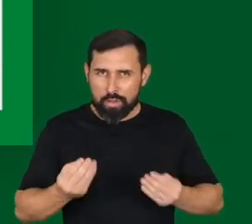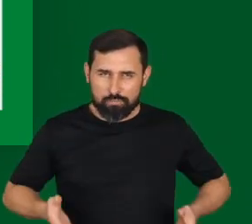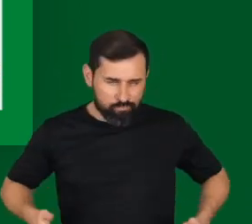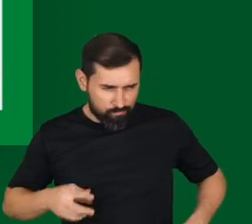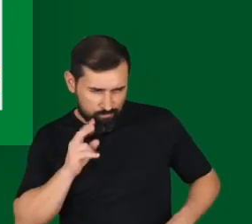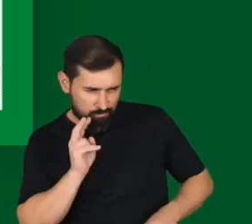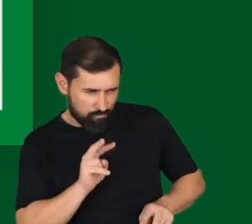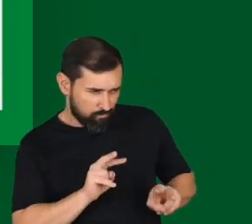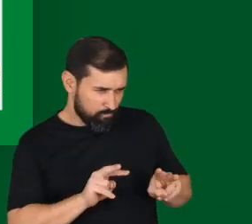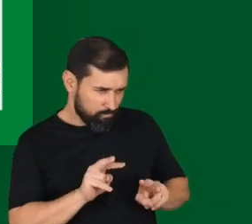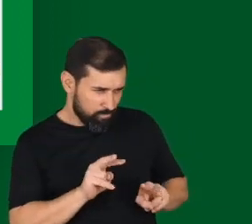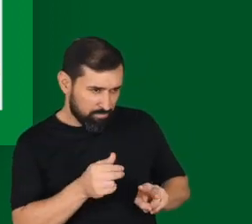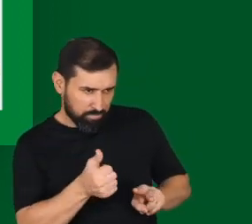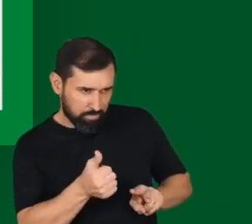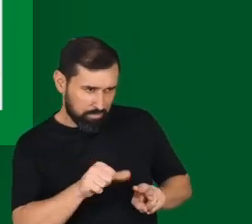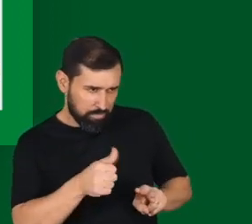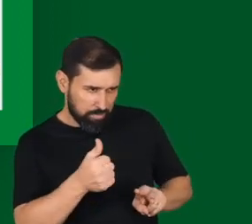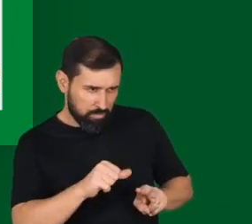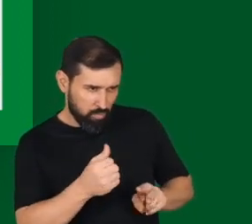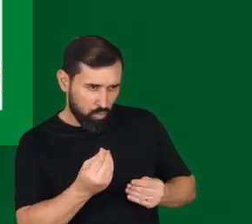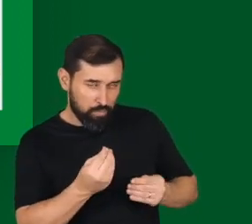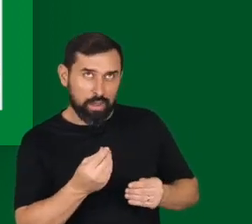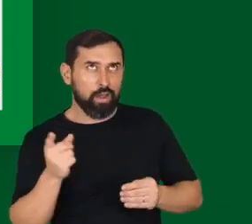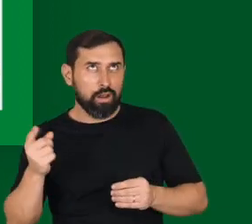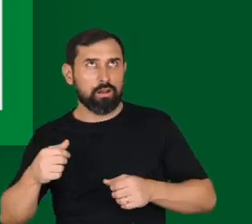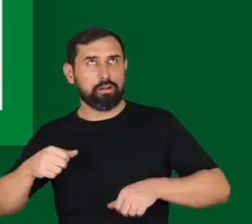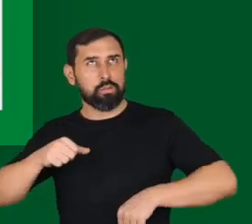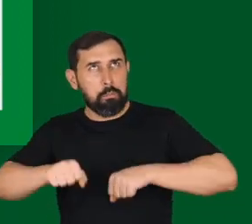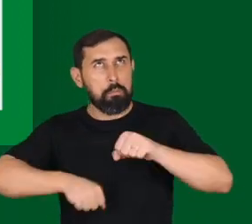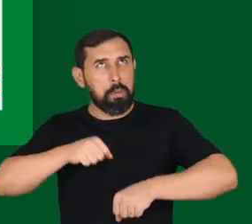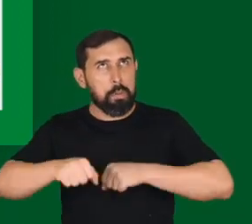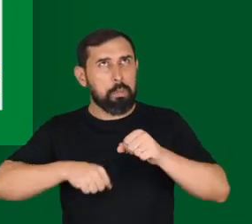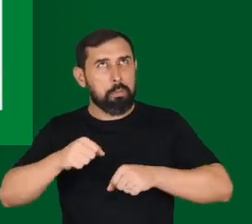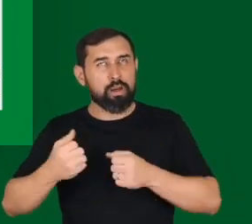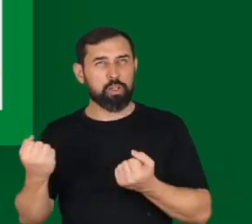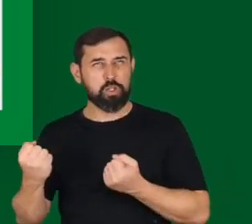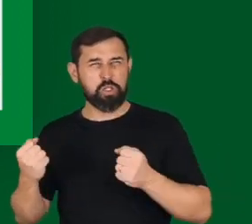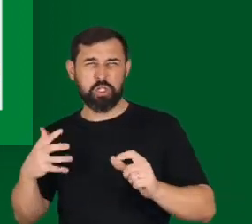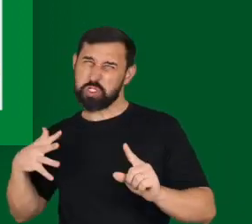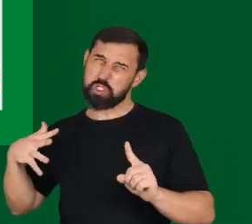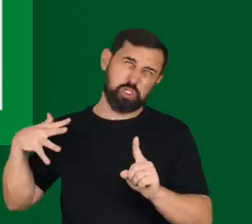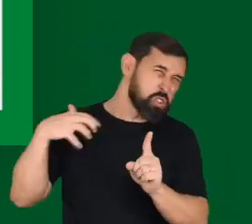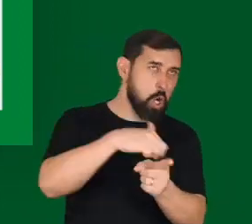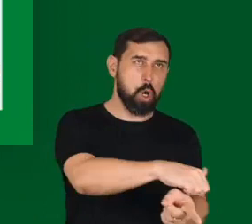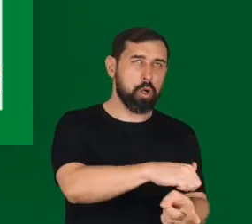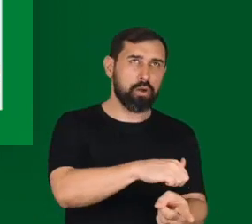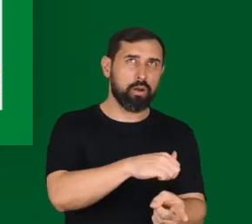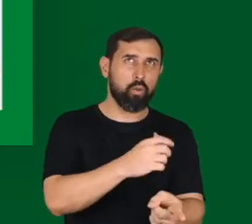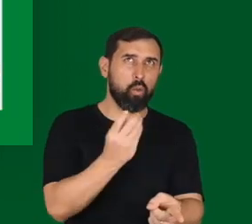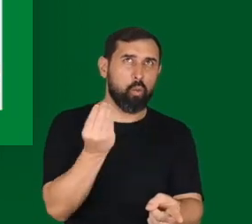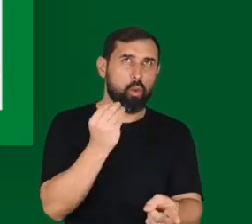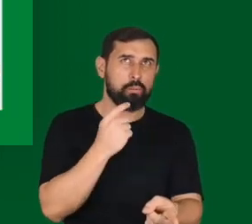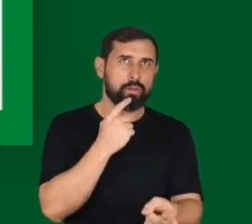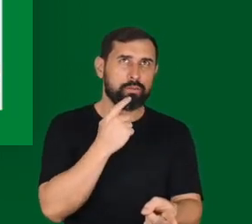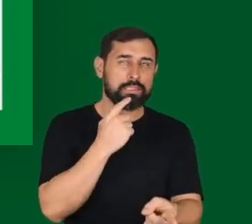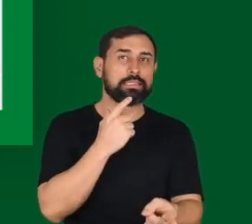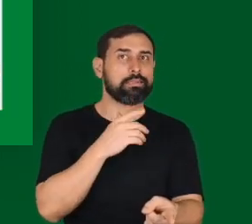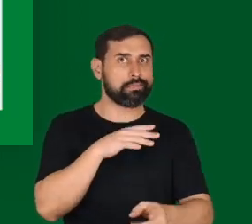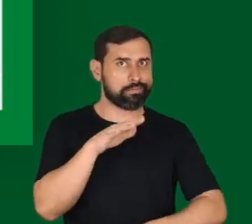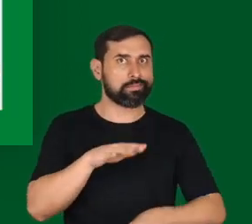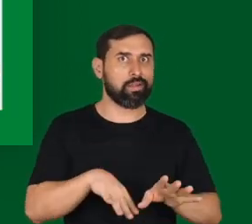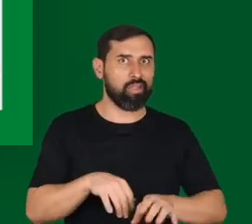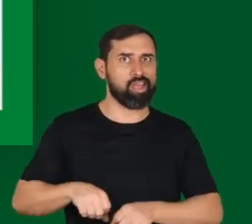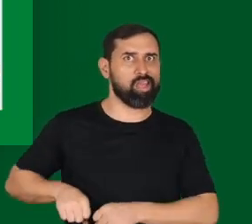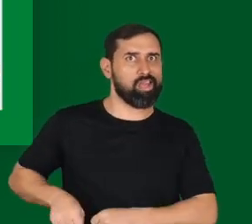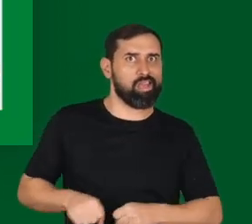verifica a pelve, né? Se tratando da física do trauma, o paciente pode ser um politraumatizado, se suspeitando